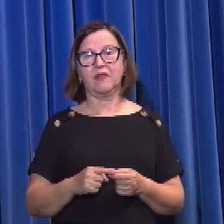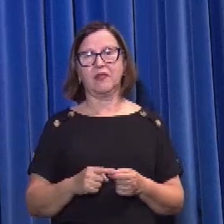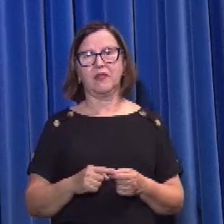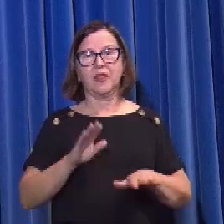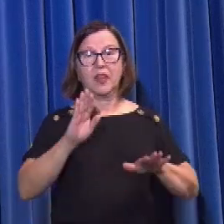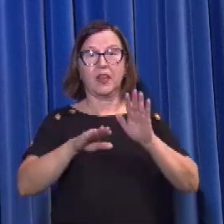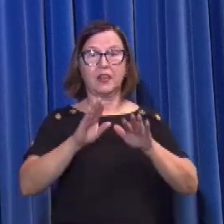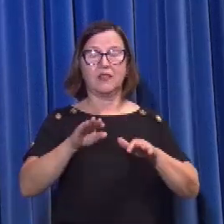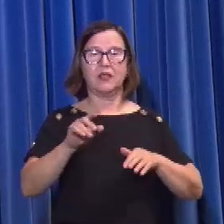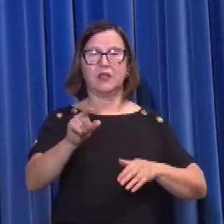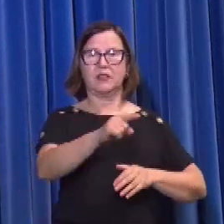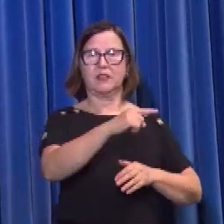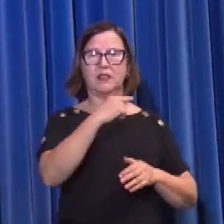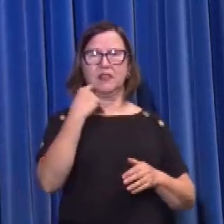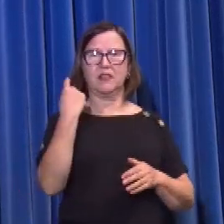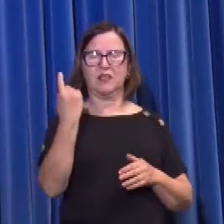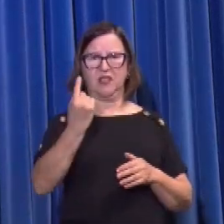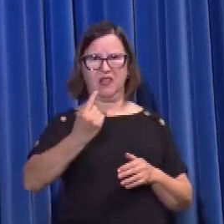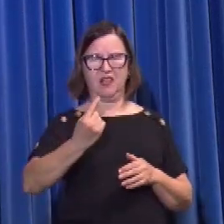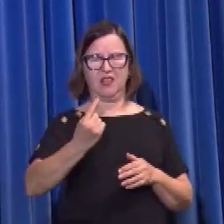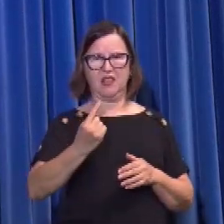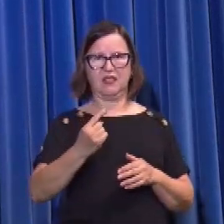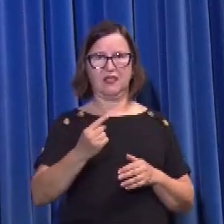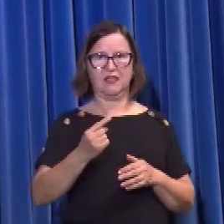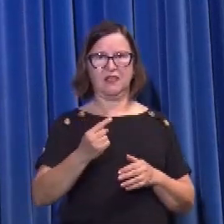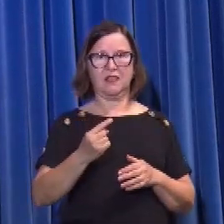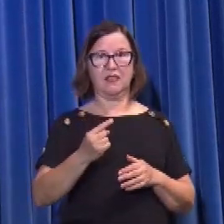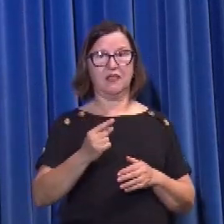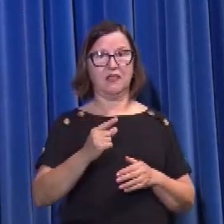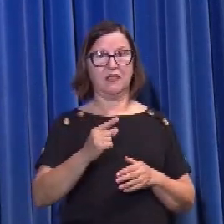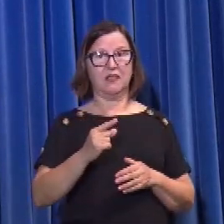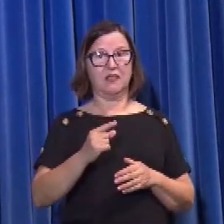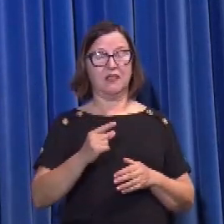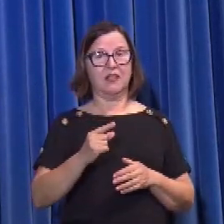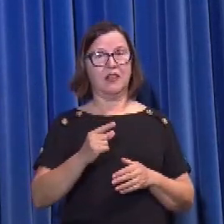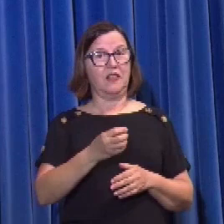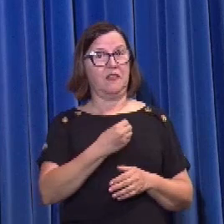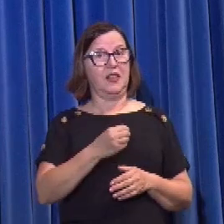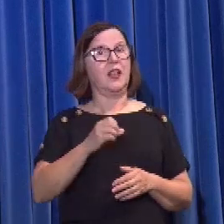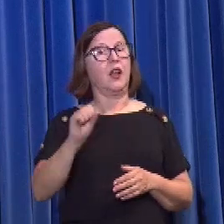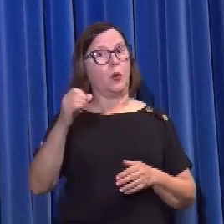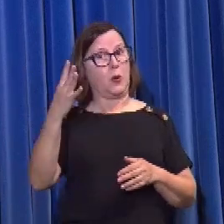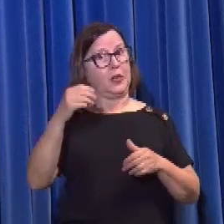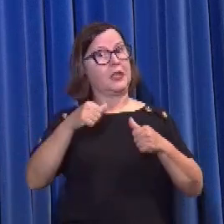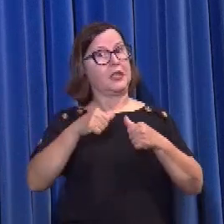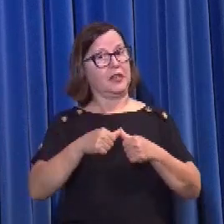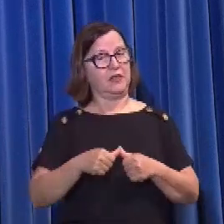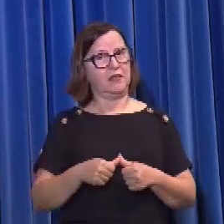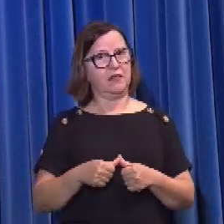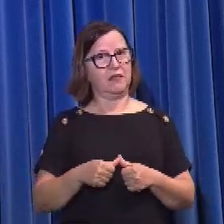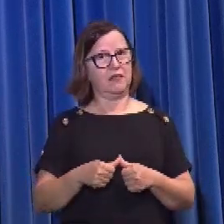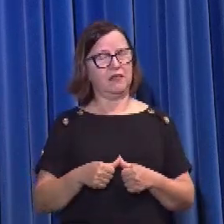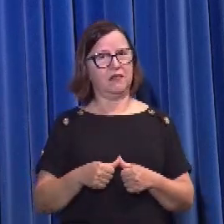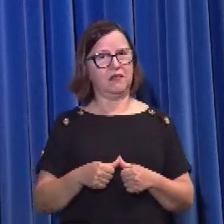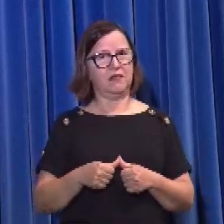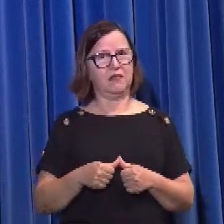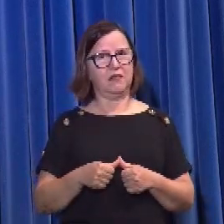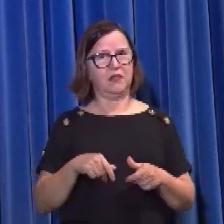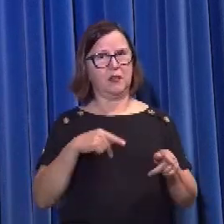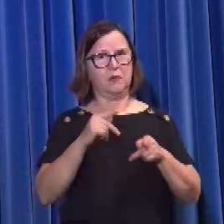nós nos encontramos nessa situação aqui na nossa vida? Nos sentimos